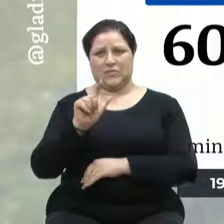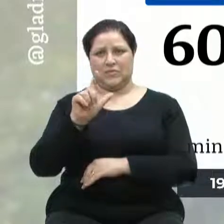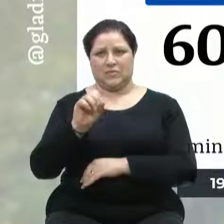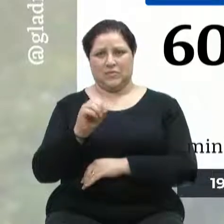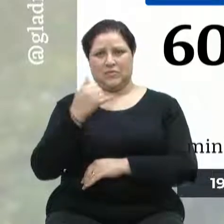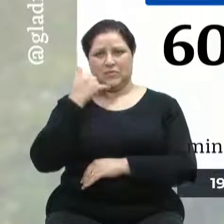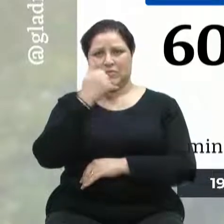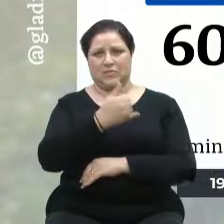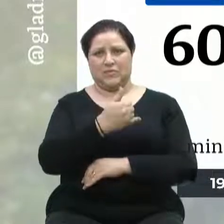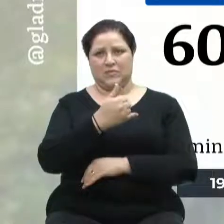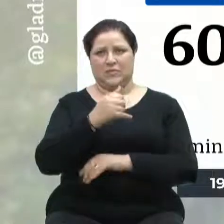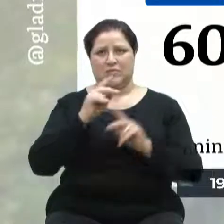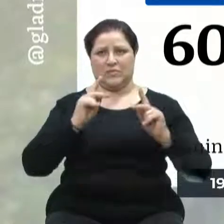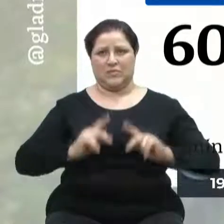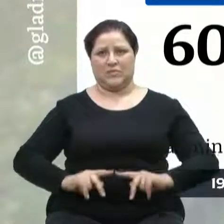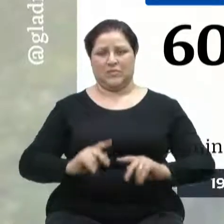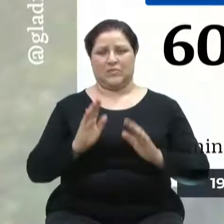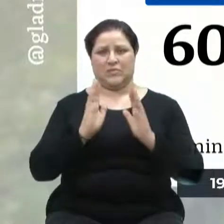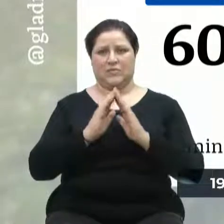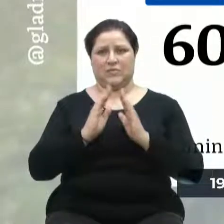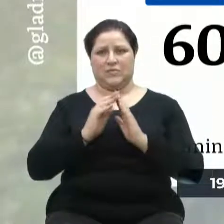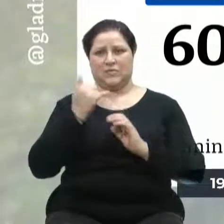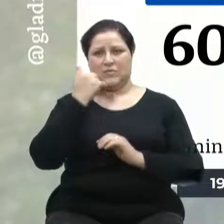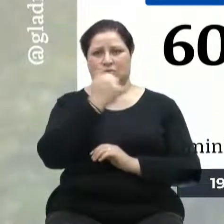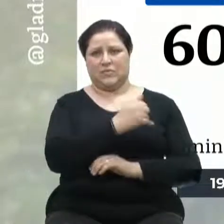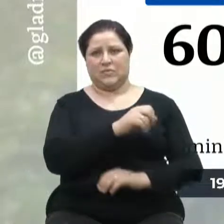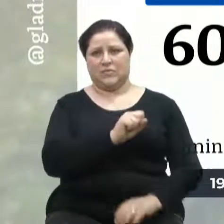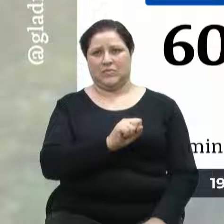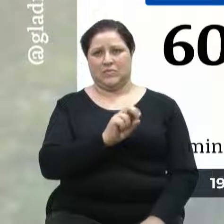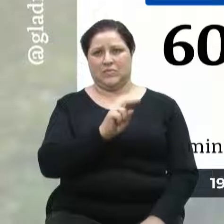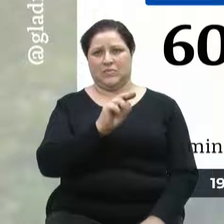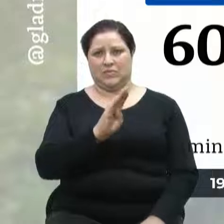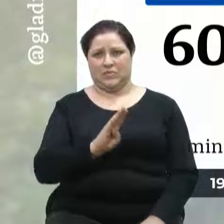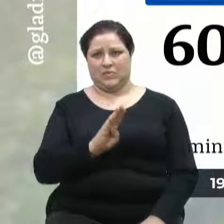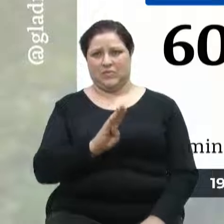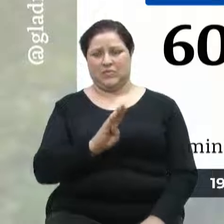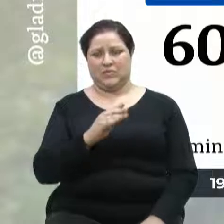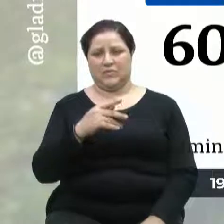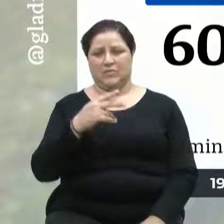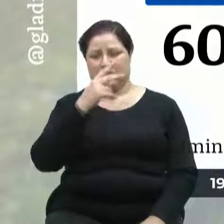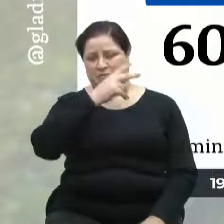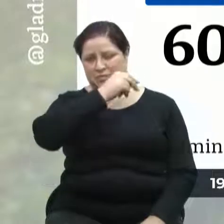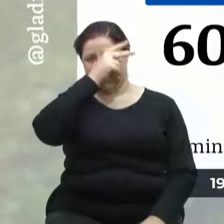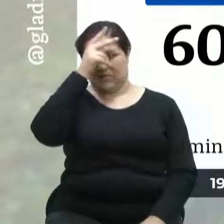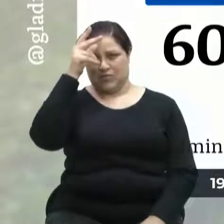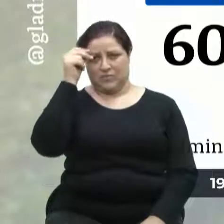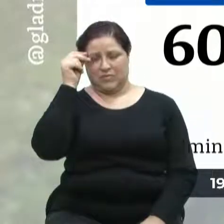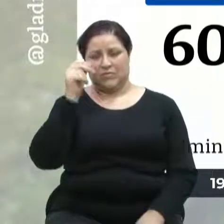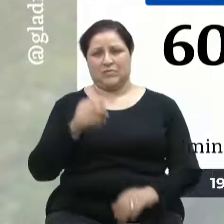pelos moradores para a subprefeitura. Uma subprefeitura